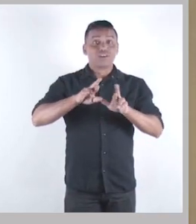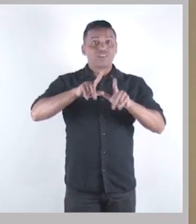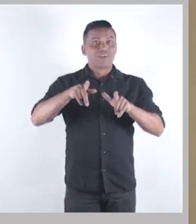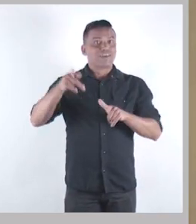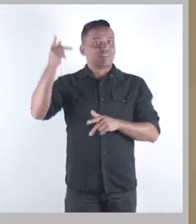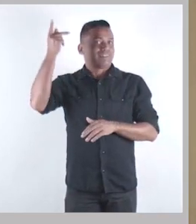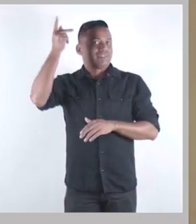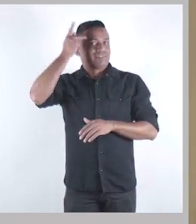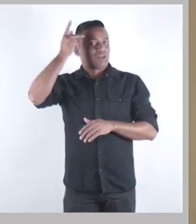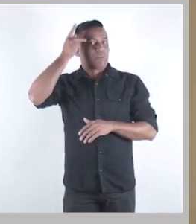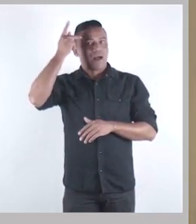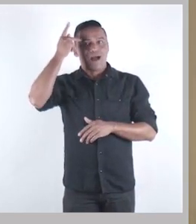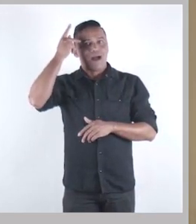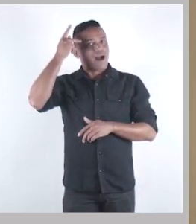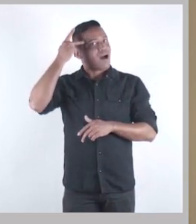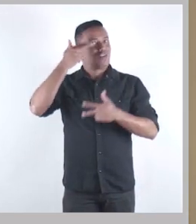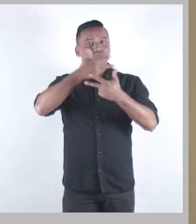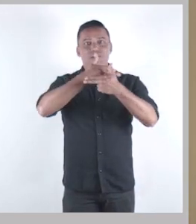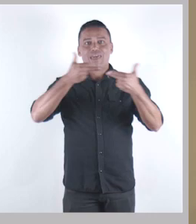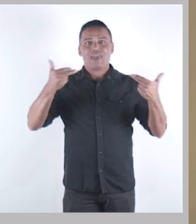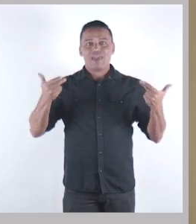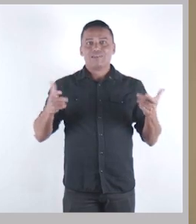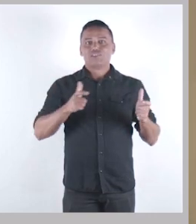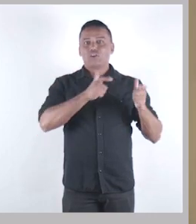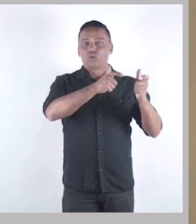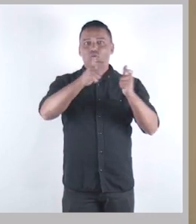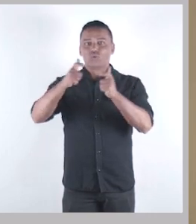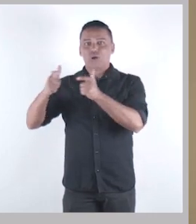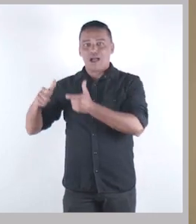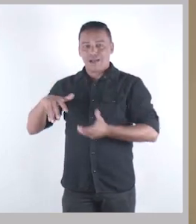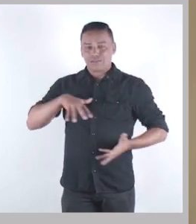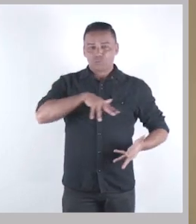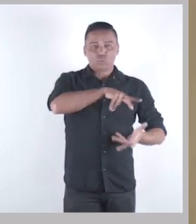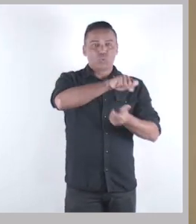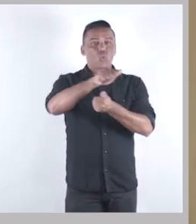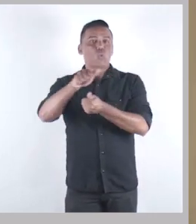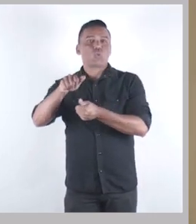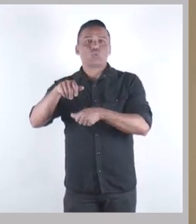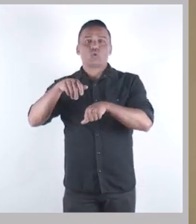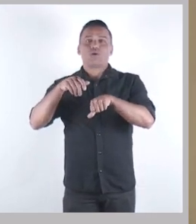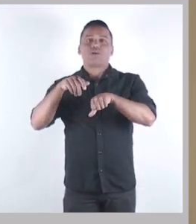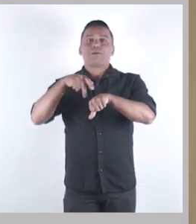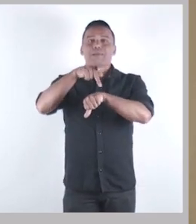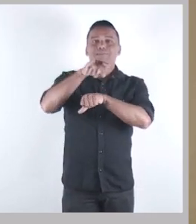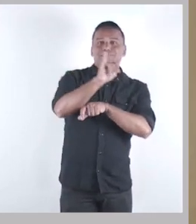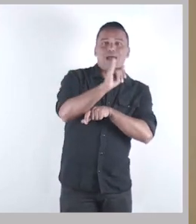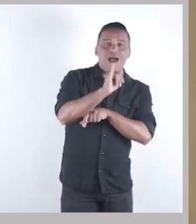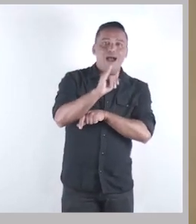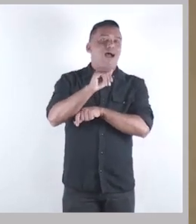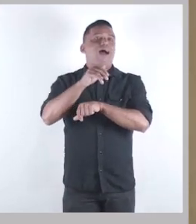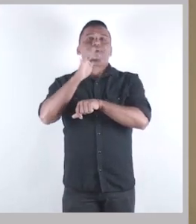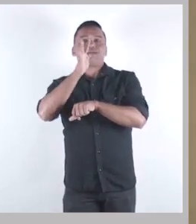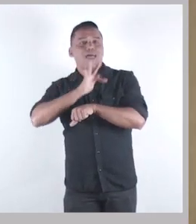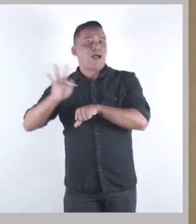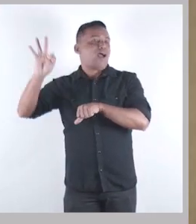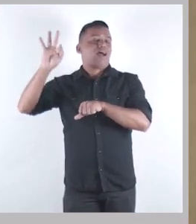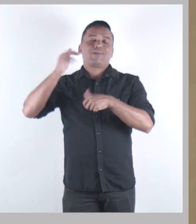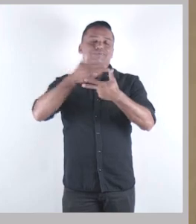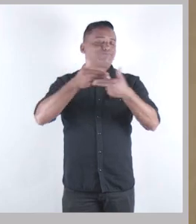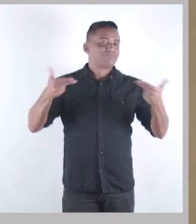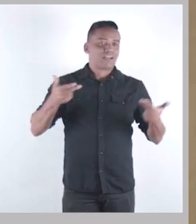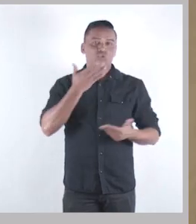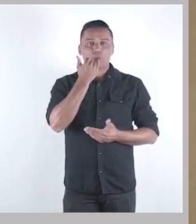muita comida de vários pontos do mundo, sei lá, tem comida italiana, tem comida etc, etc. Então isso tudo facilitou a